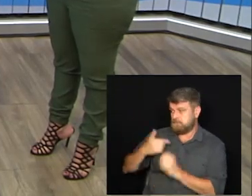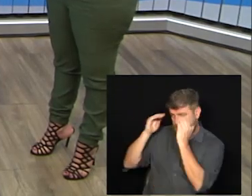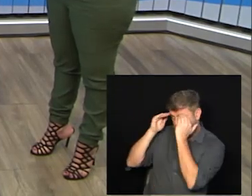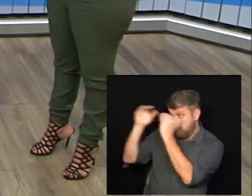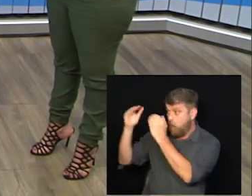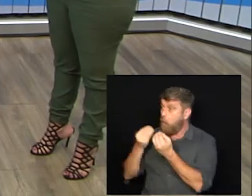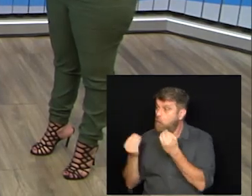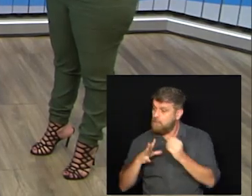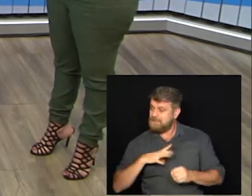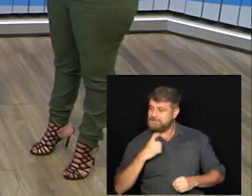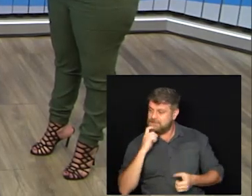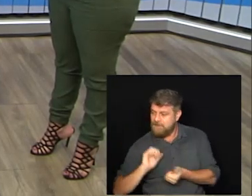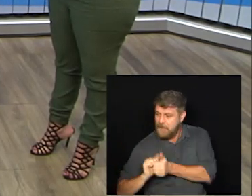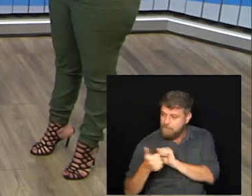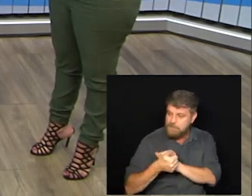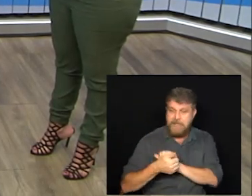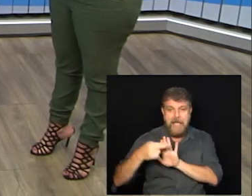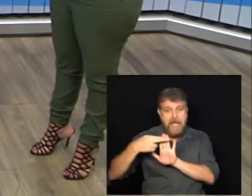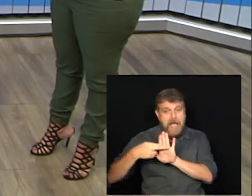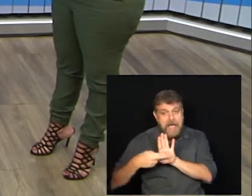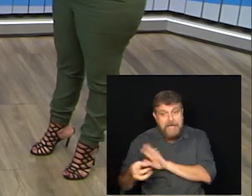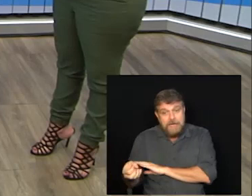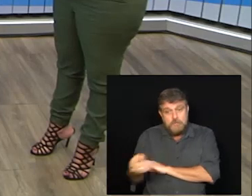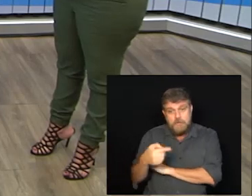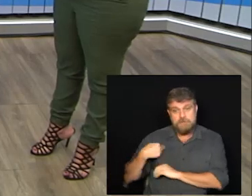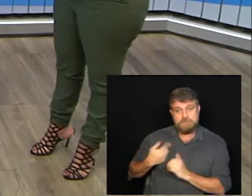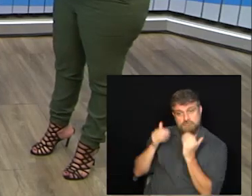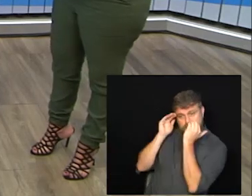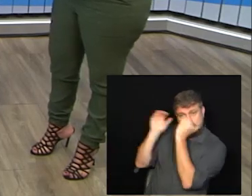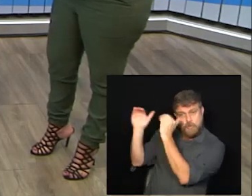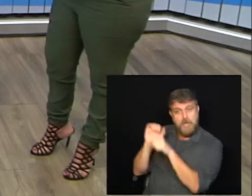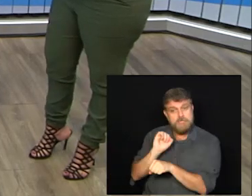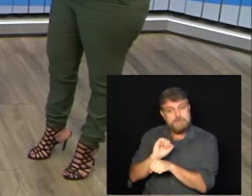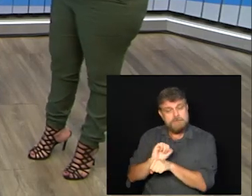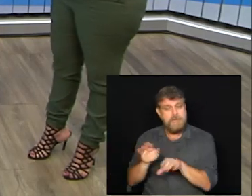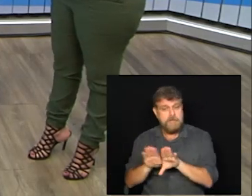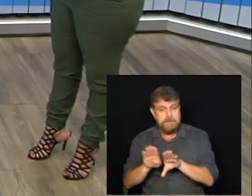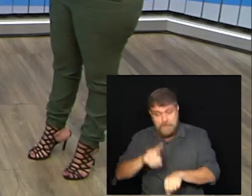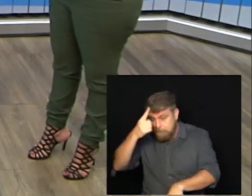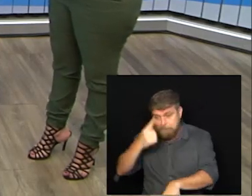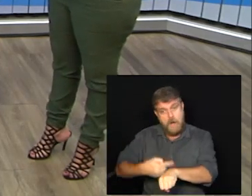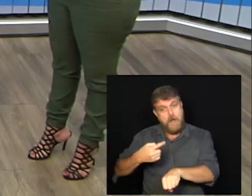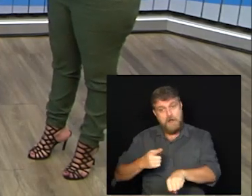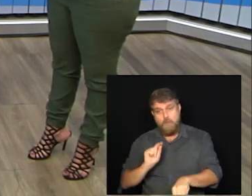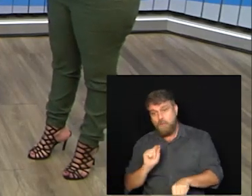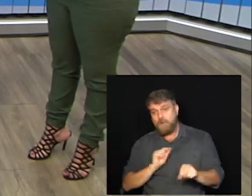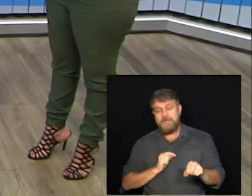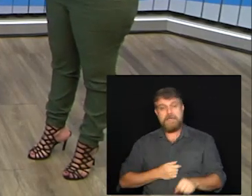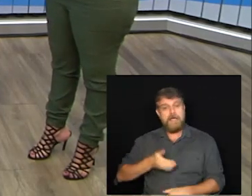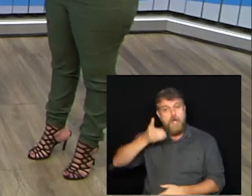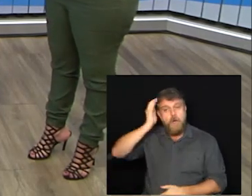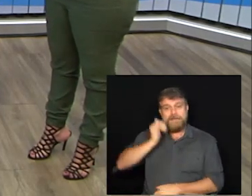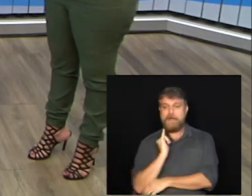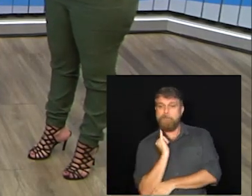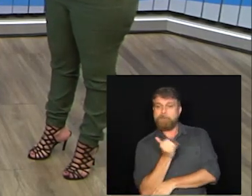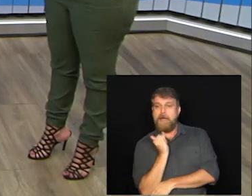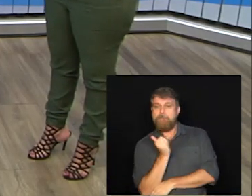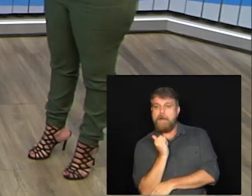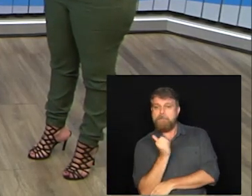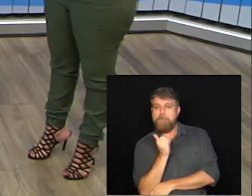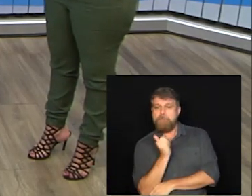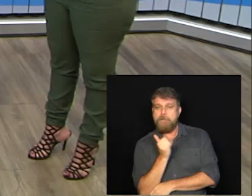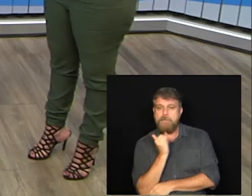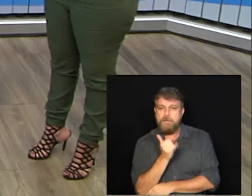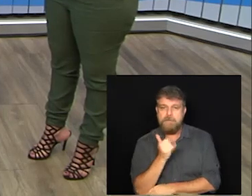se readequar às normas do estado. Então, a gente também aguarda aí a qualquer momento algum pronunciamento do prefeito